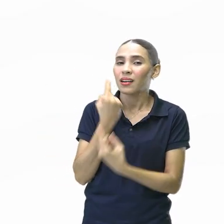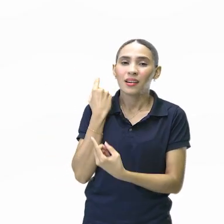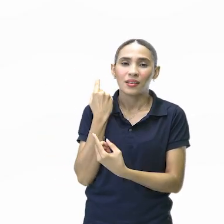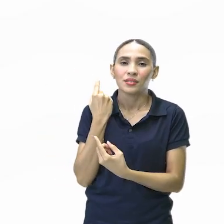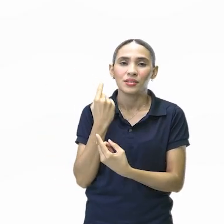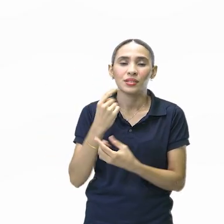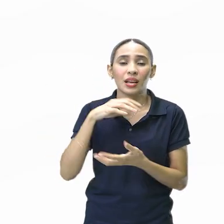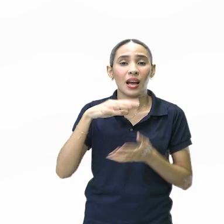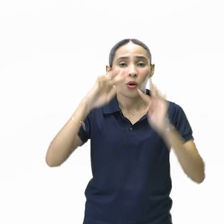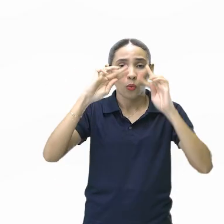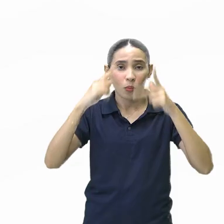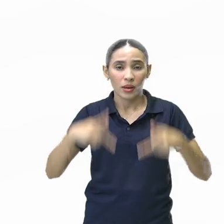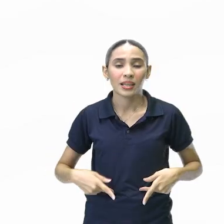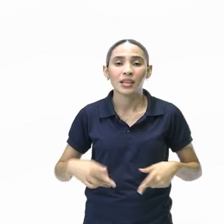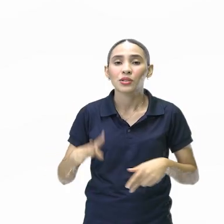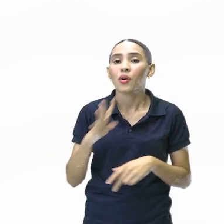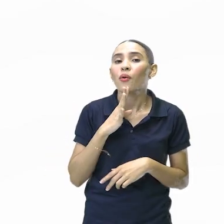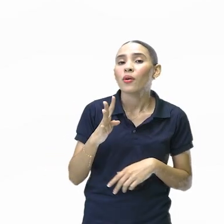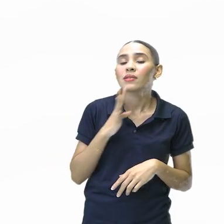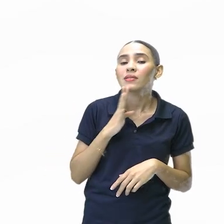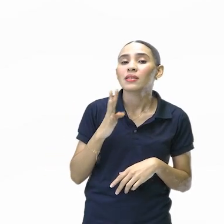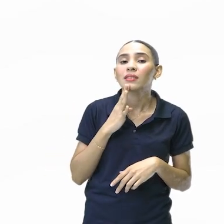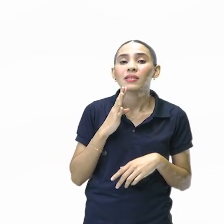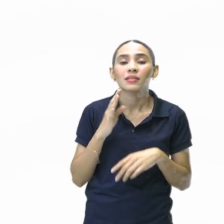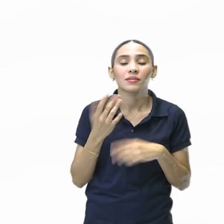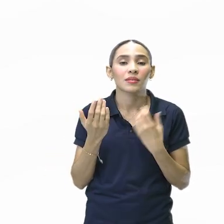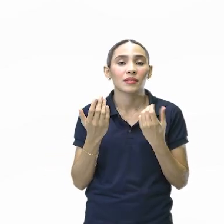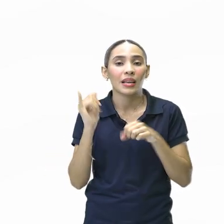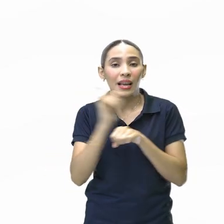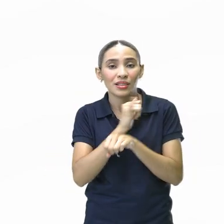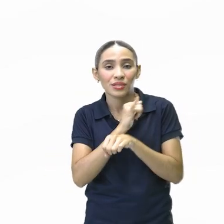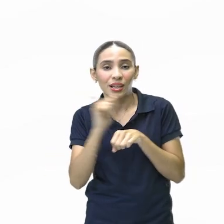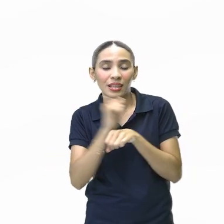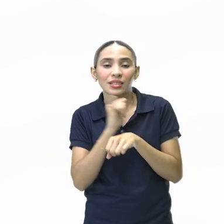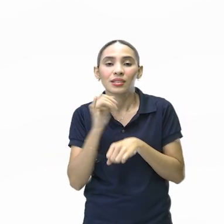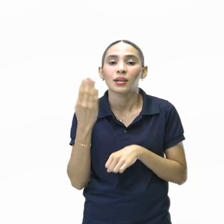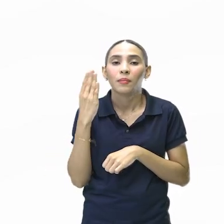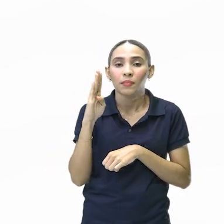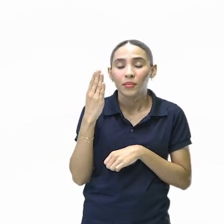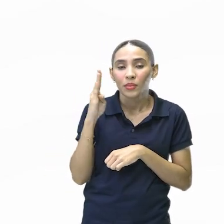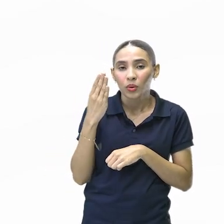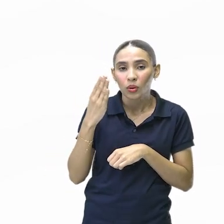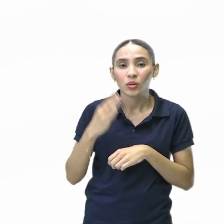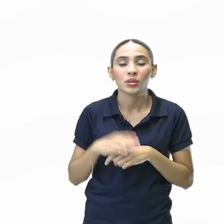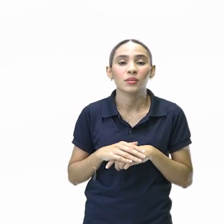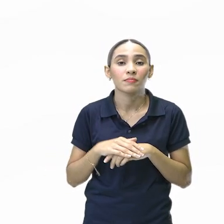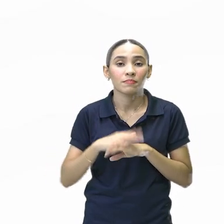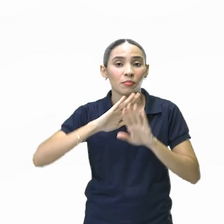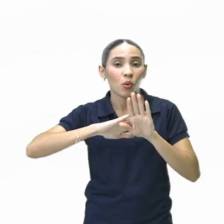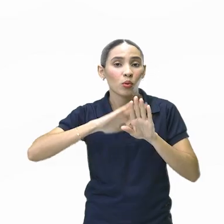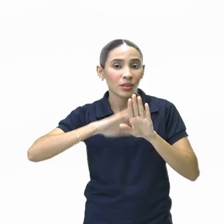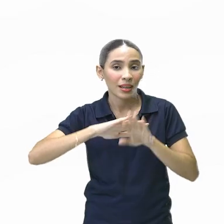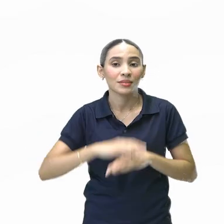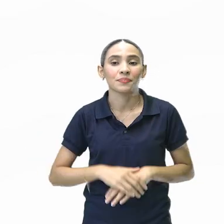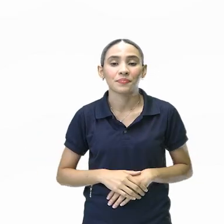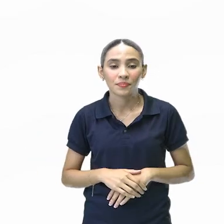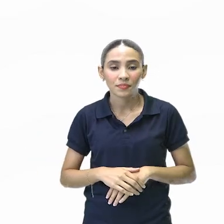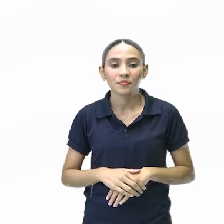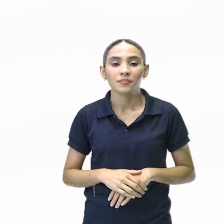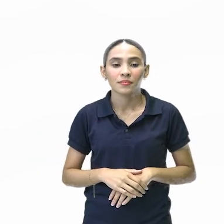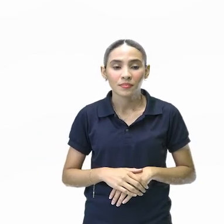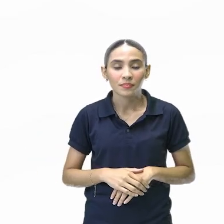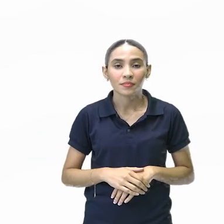a humanidade conhecer os mecanismos biológicos por trás delas.